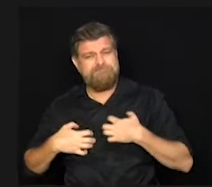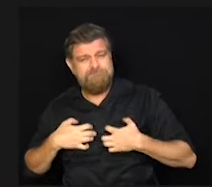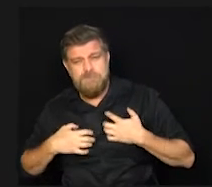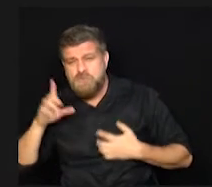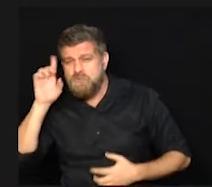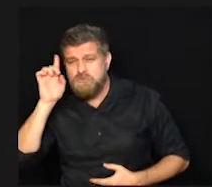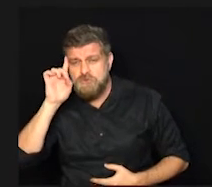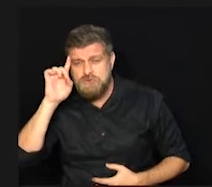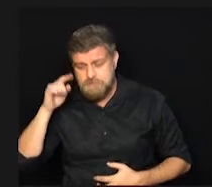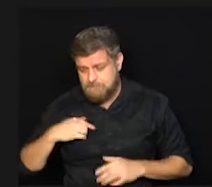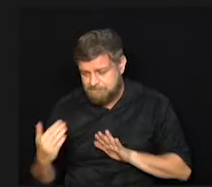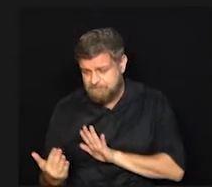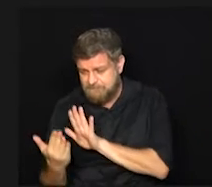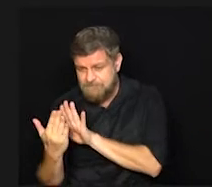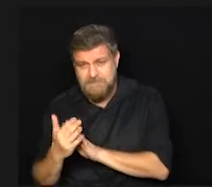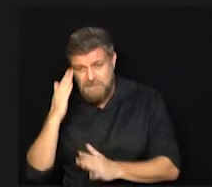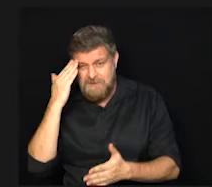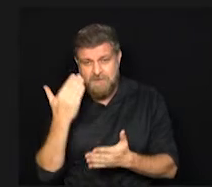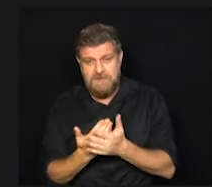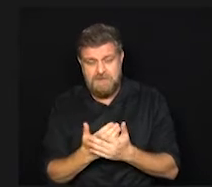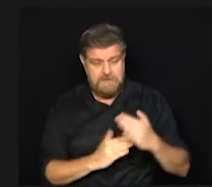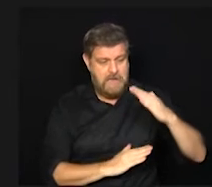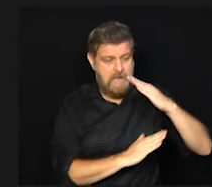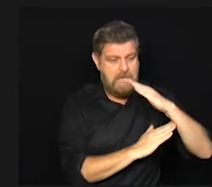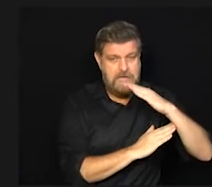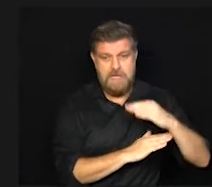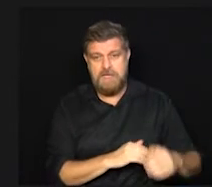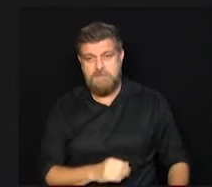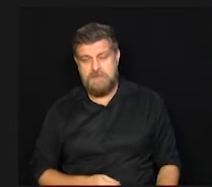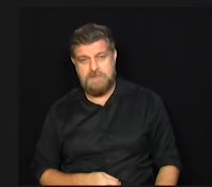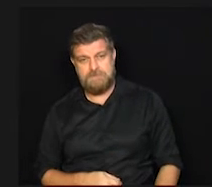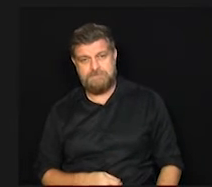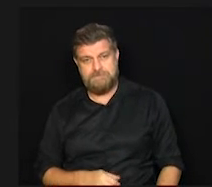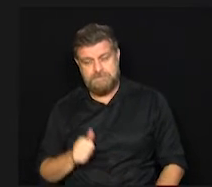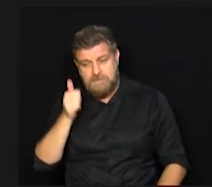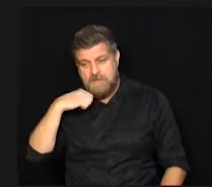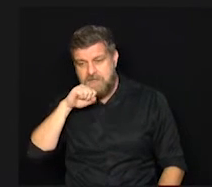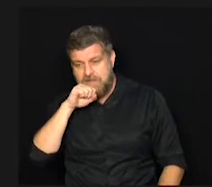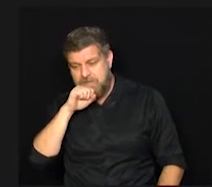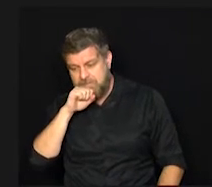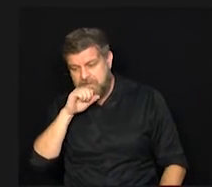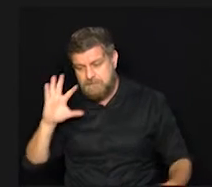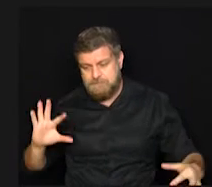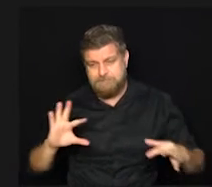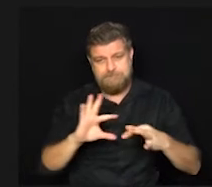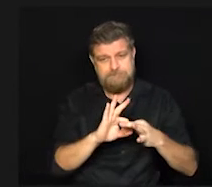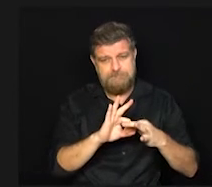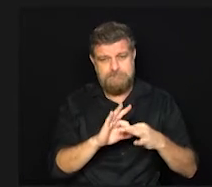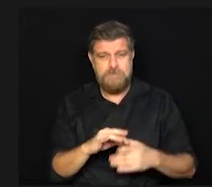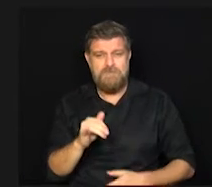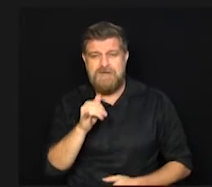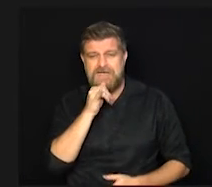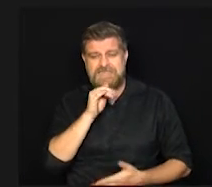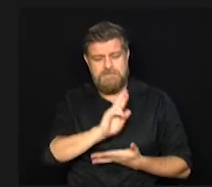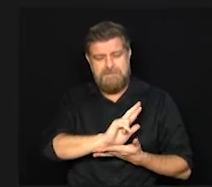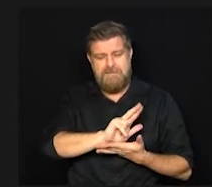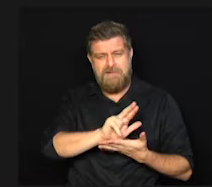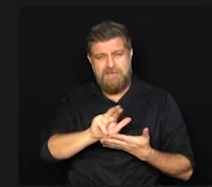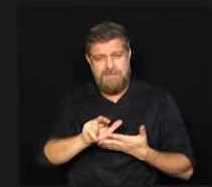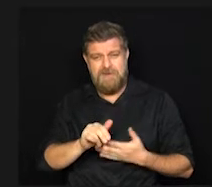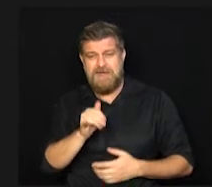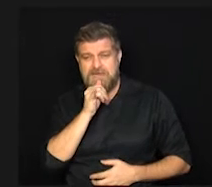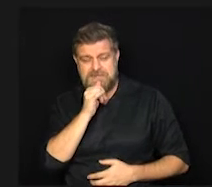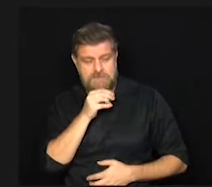eu acredito que isso já é uma parceria com o poder público, né? E tantos outros exemplos, né? Quando a gente procura o